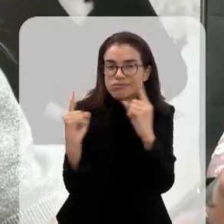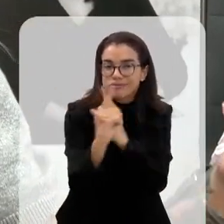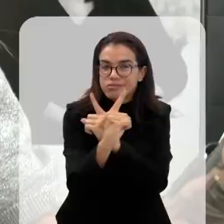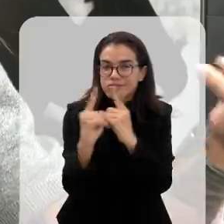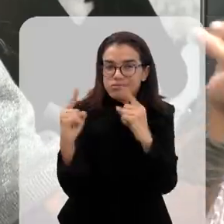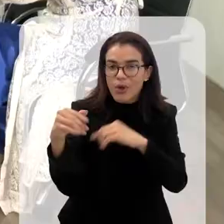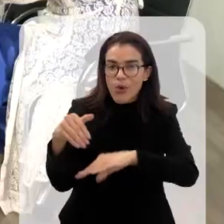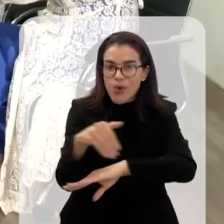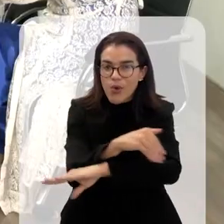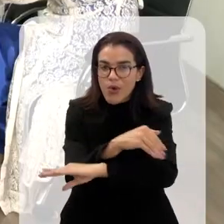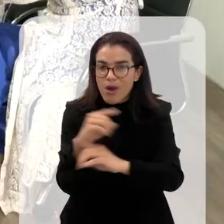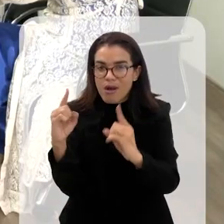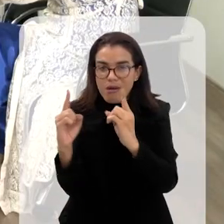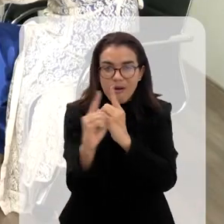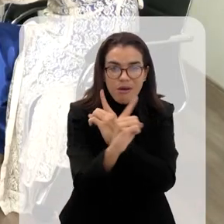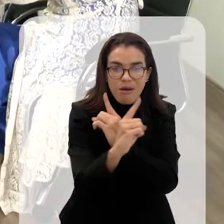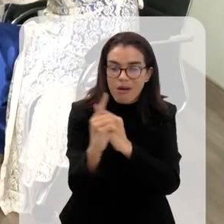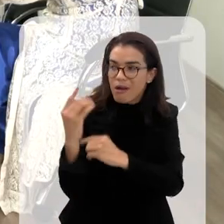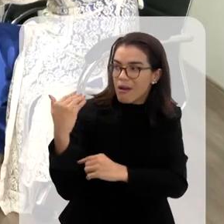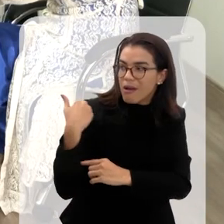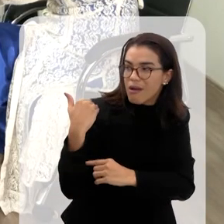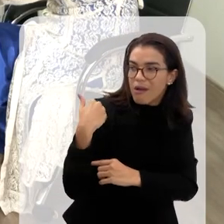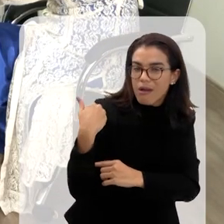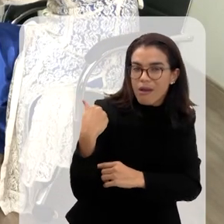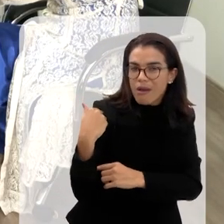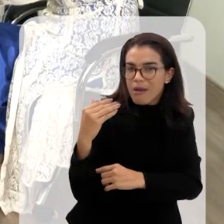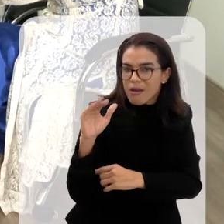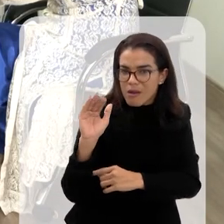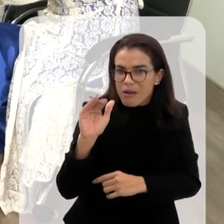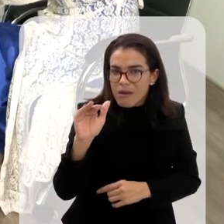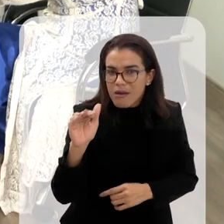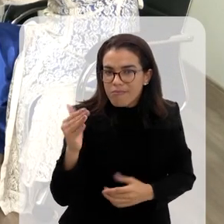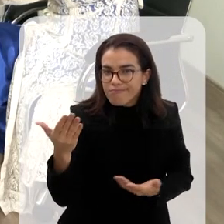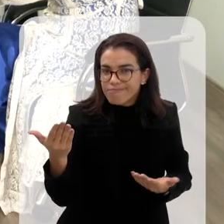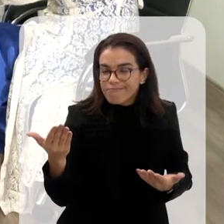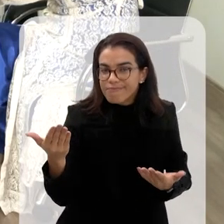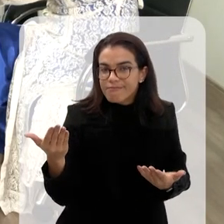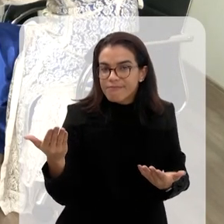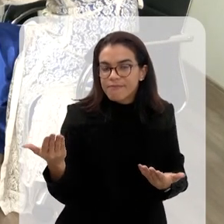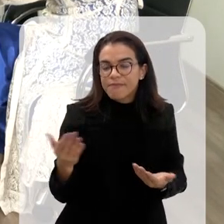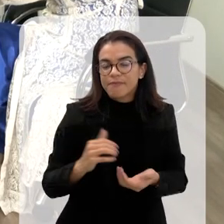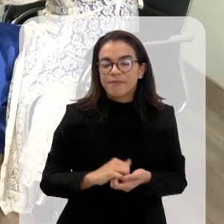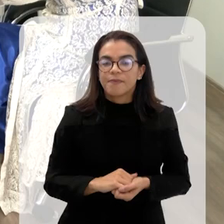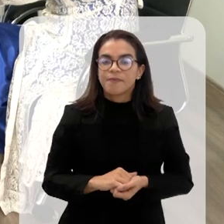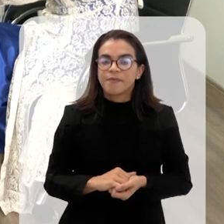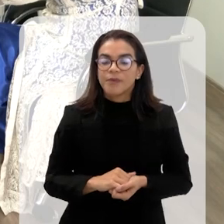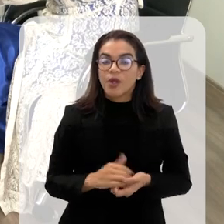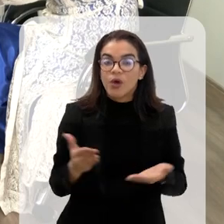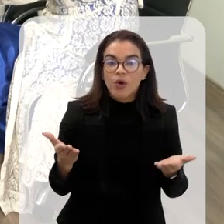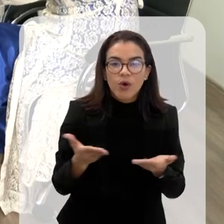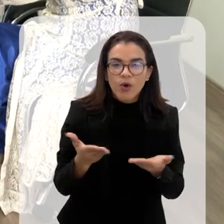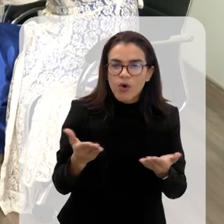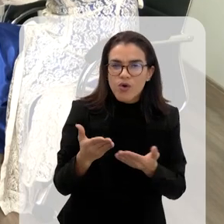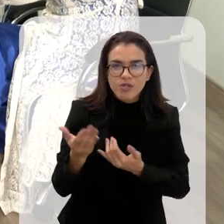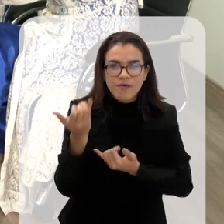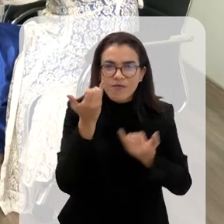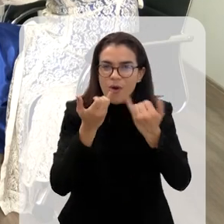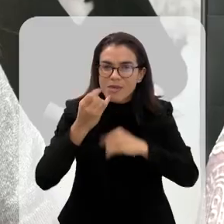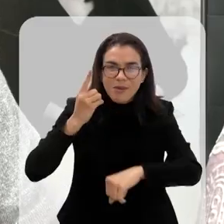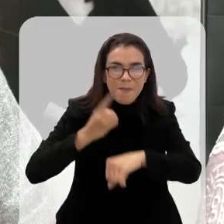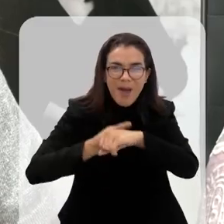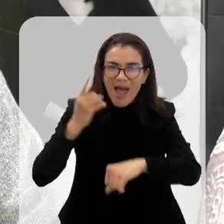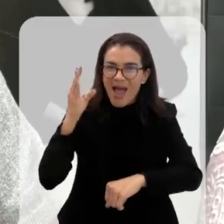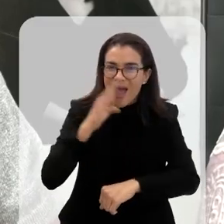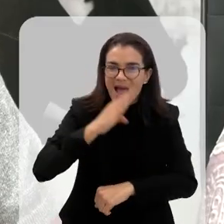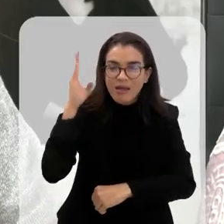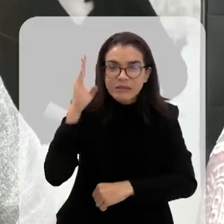Quem me viu na televisão, às vezes assim, posso tirar uma dúvida com a senhora? Então, hoje, pela informação,